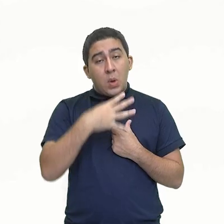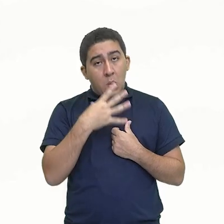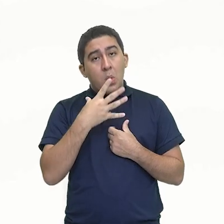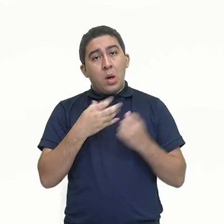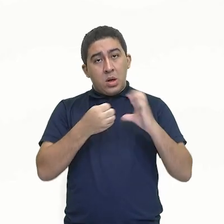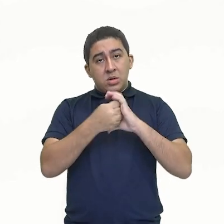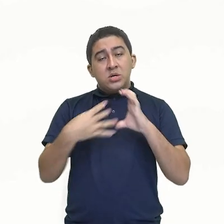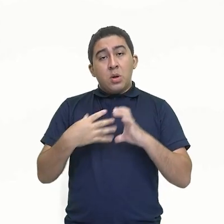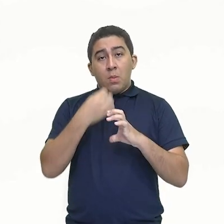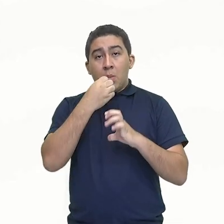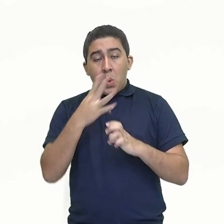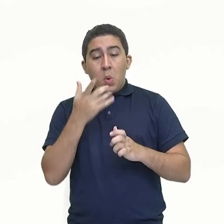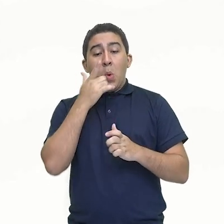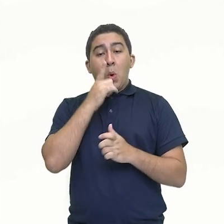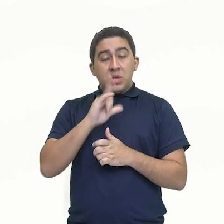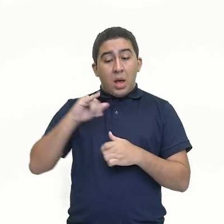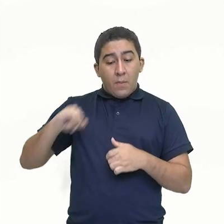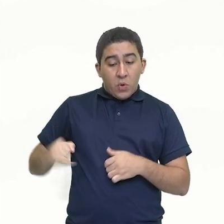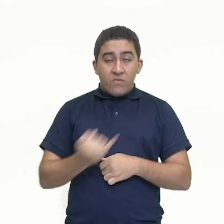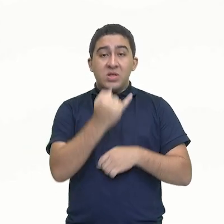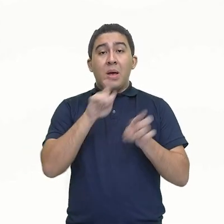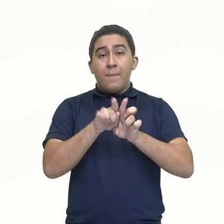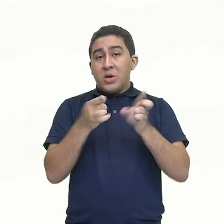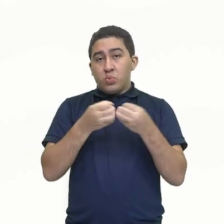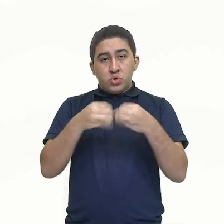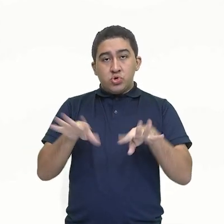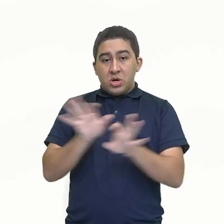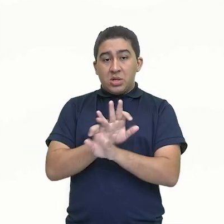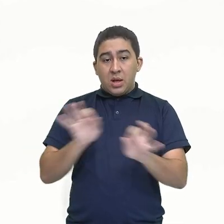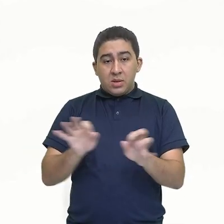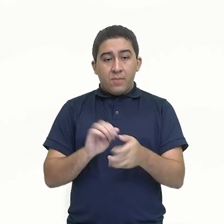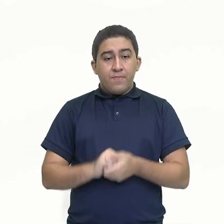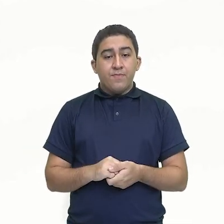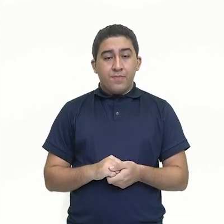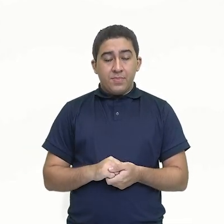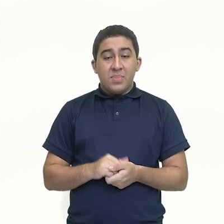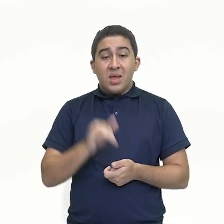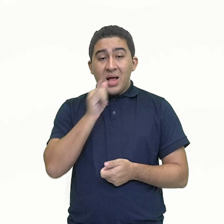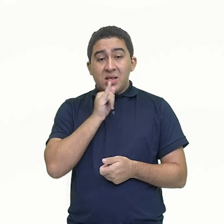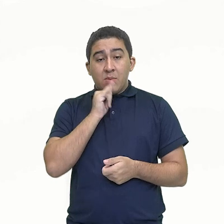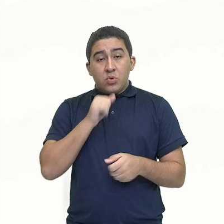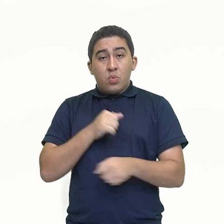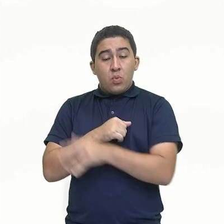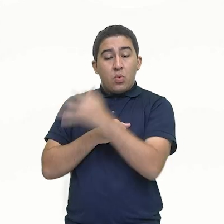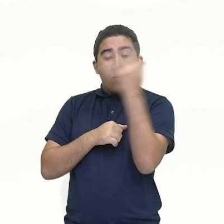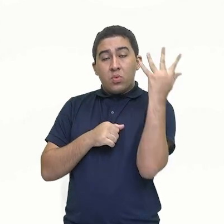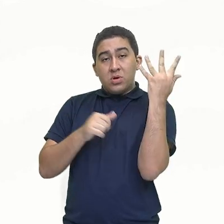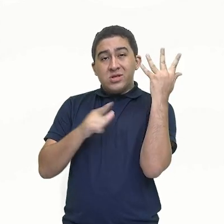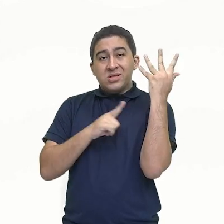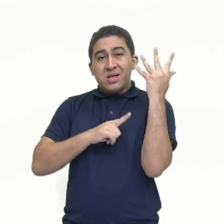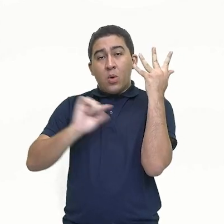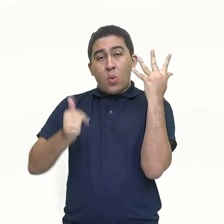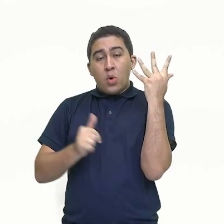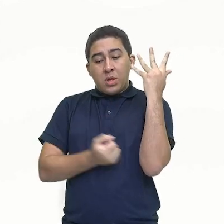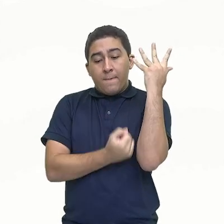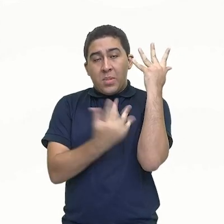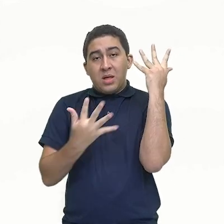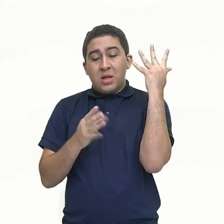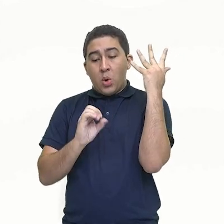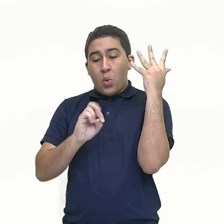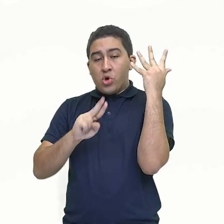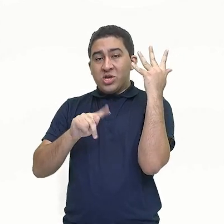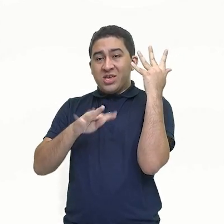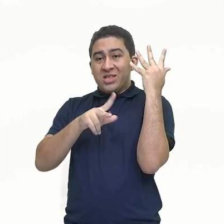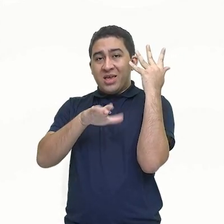espécie, Então, nós temos as orquídeas que estão apenas utilizando as árvores como suporte. As orquídeas,